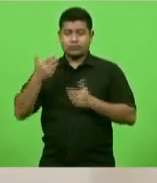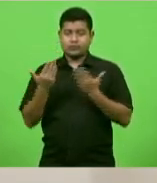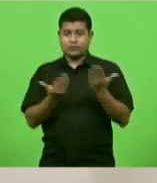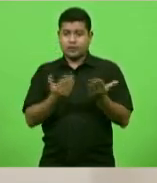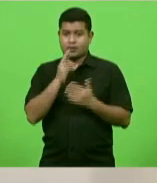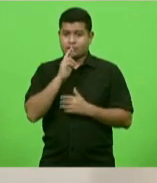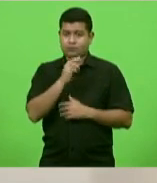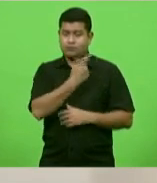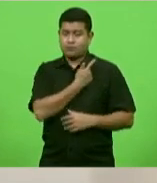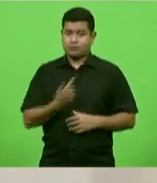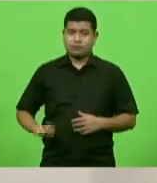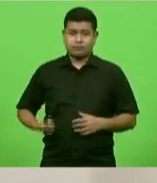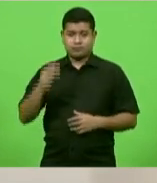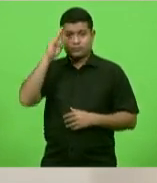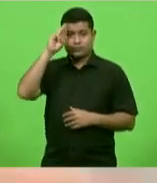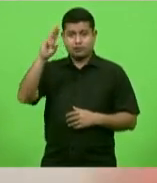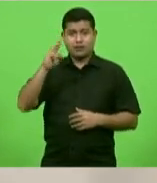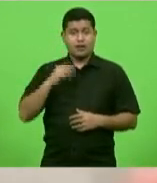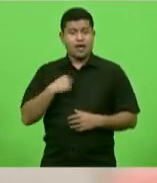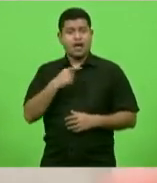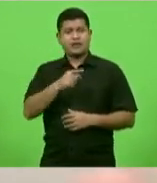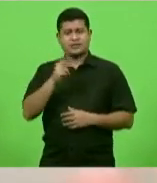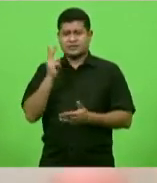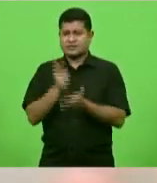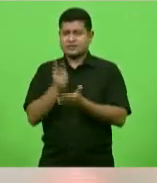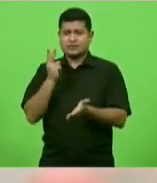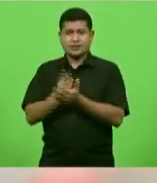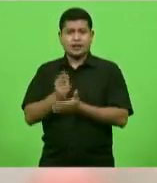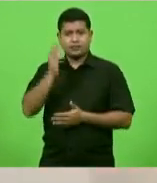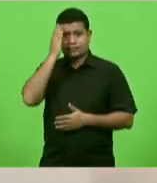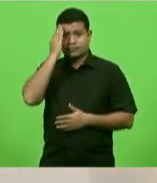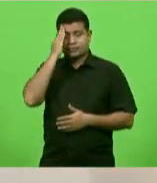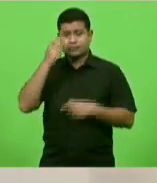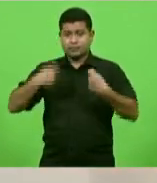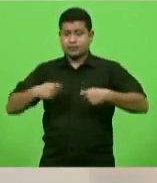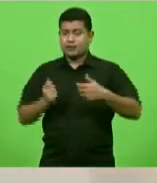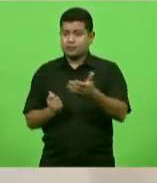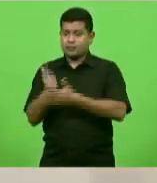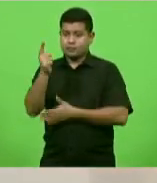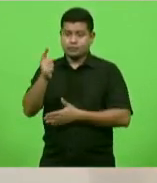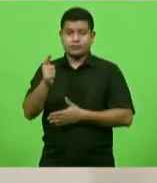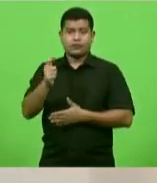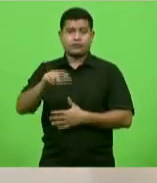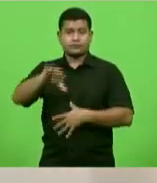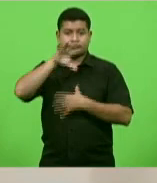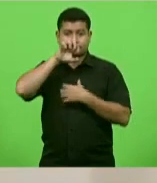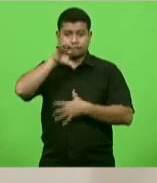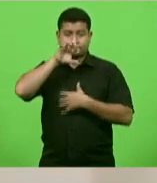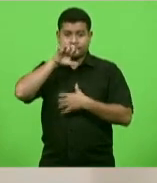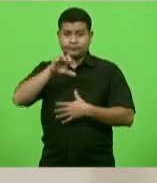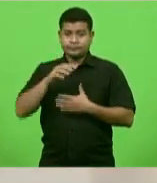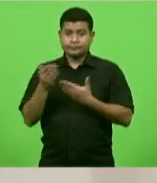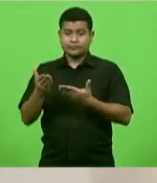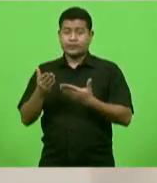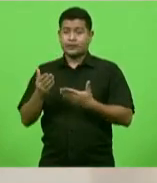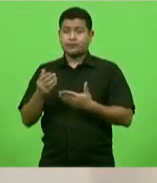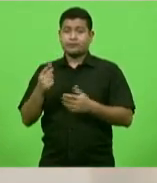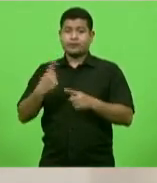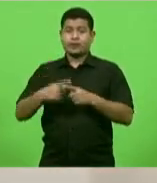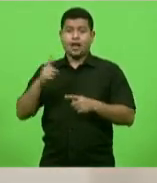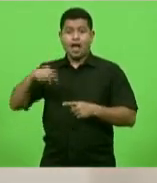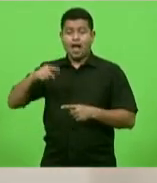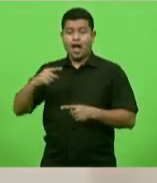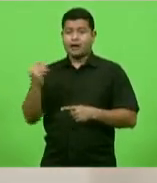Carlos Moisés, que o mesmo sempre soube da necessidade de compra de respiradores, por ser este um elemento vital